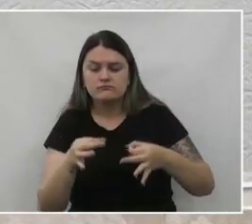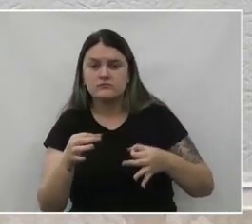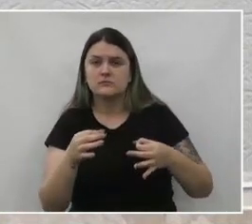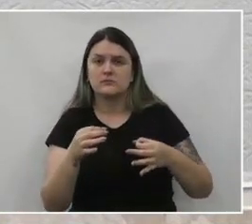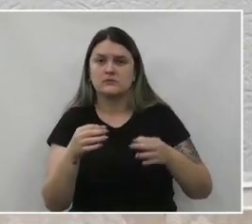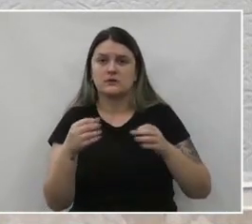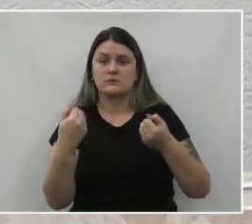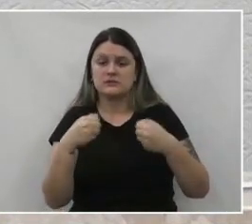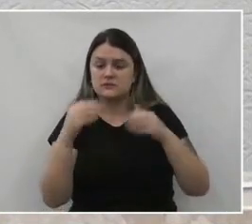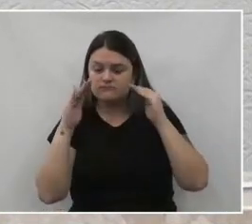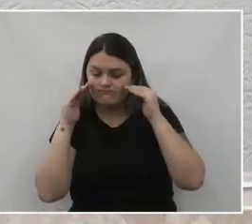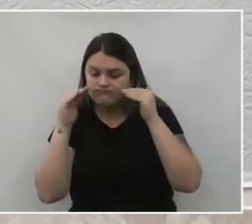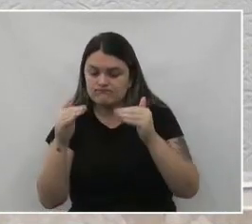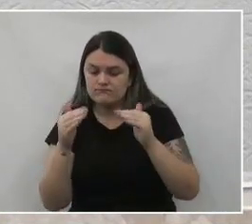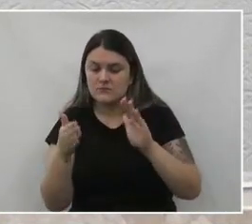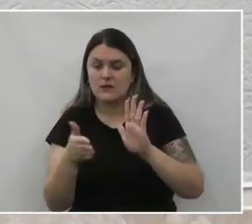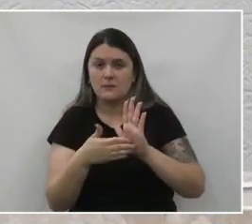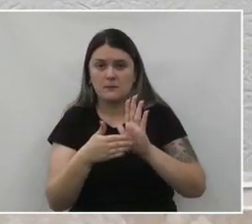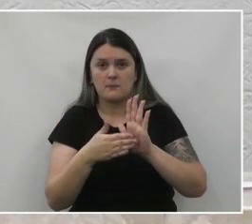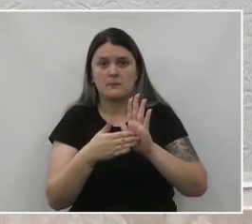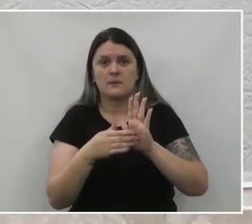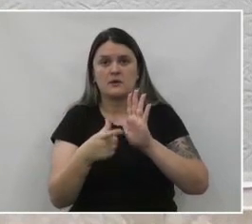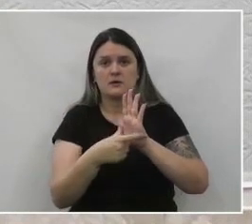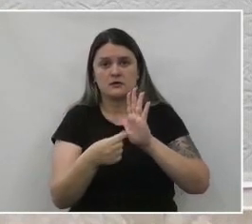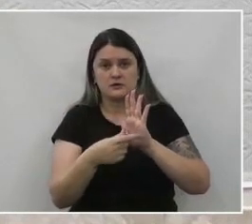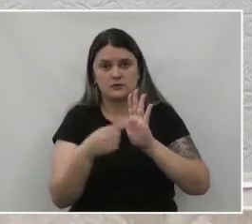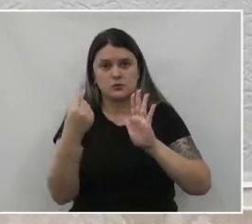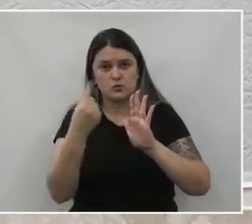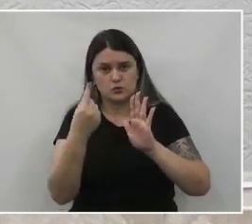artigo 16, inciso 1, da Lei Complementar Estadual número